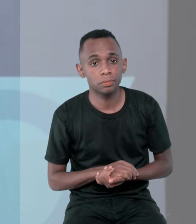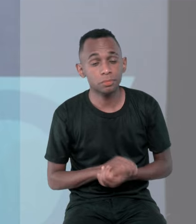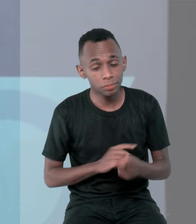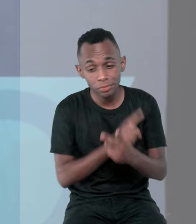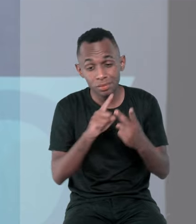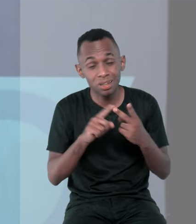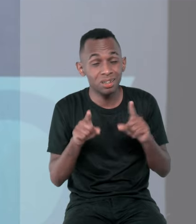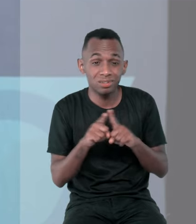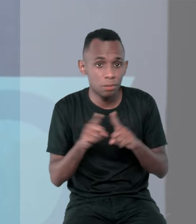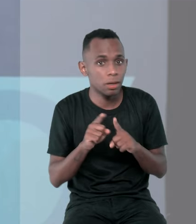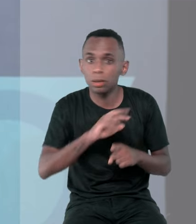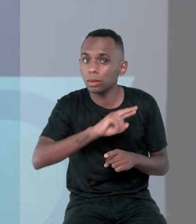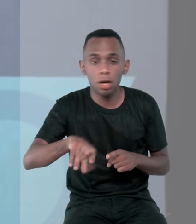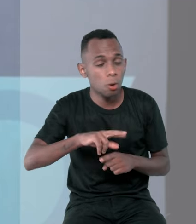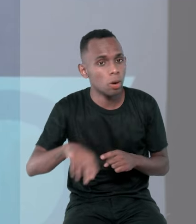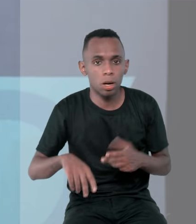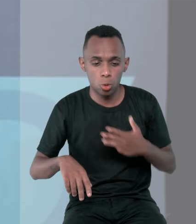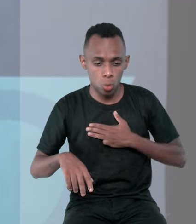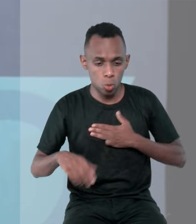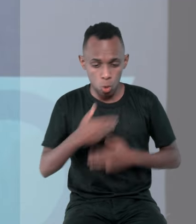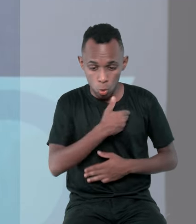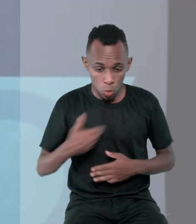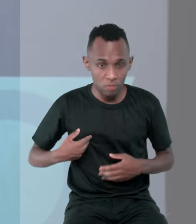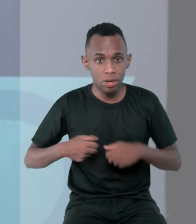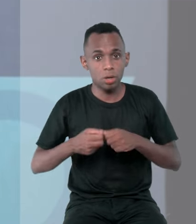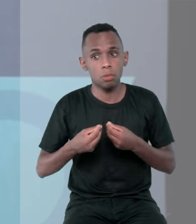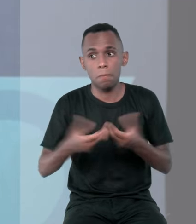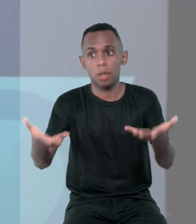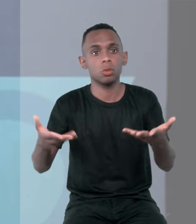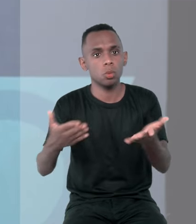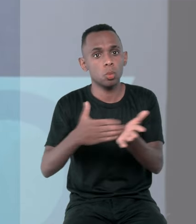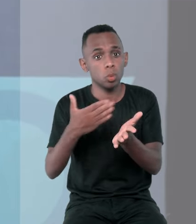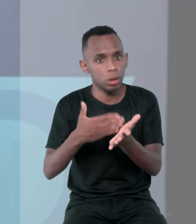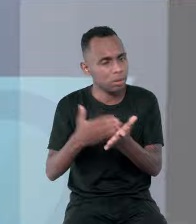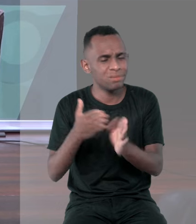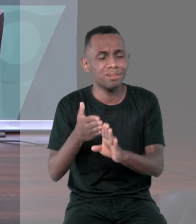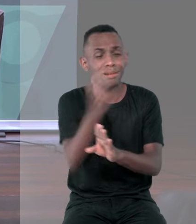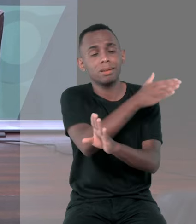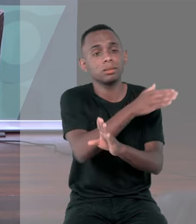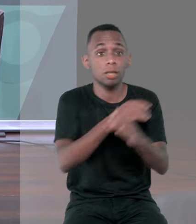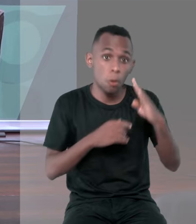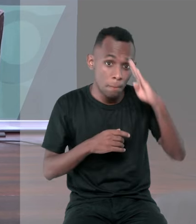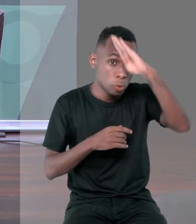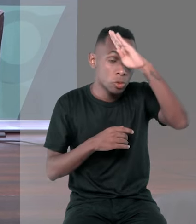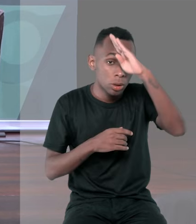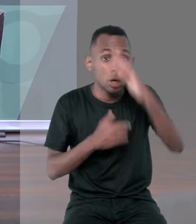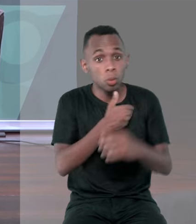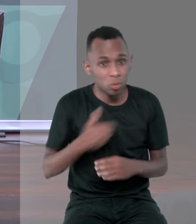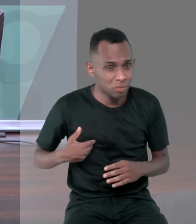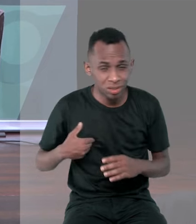Segundo, não foi o governo Lula que mandou o livro para as escolas, né, ainda foi no governo Bolsonaro. E não foi nem o